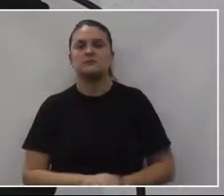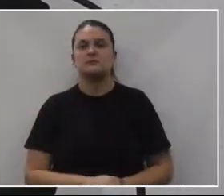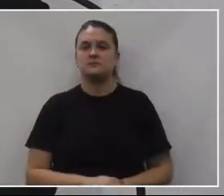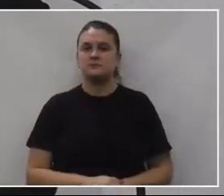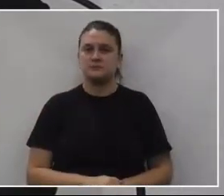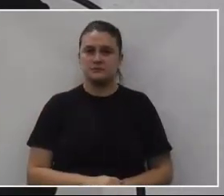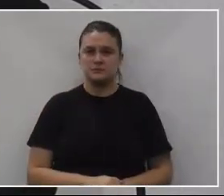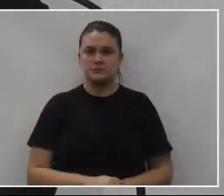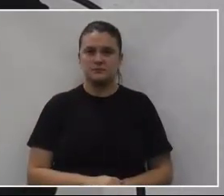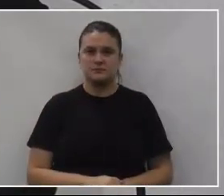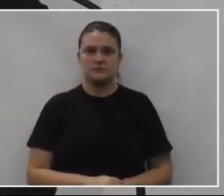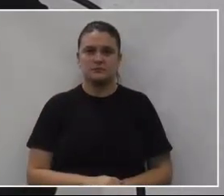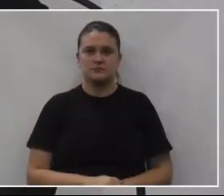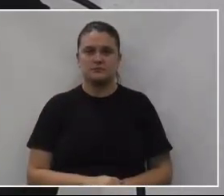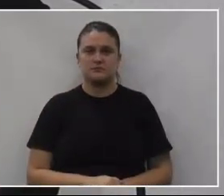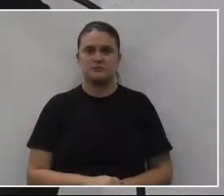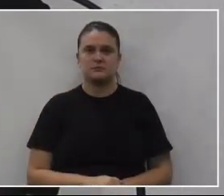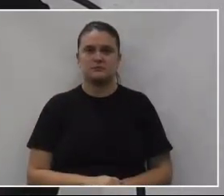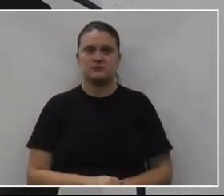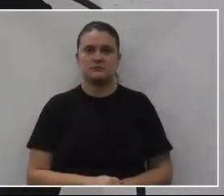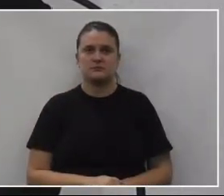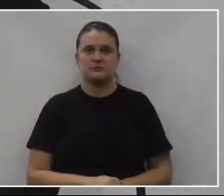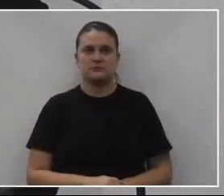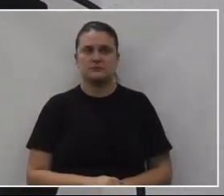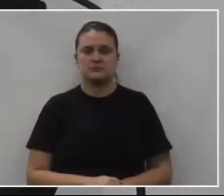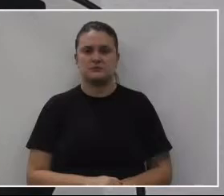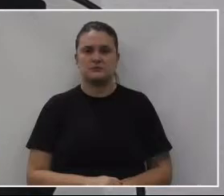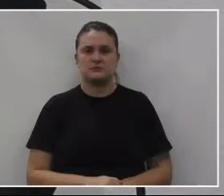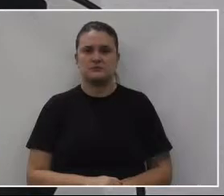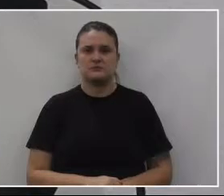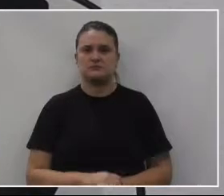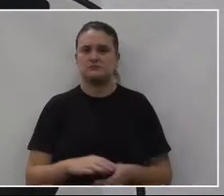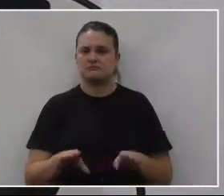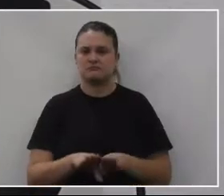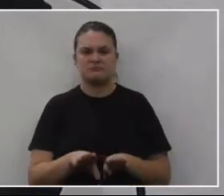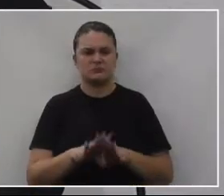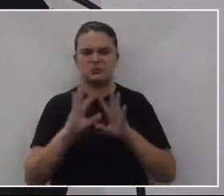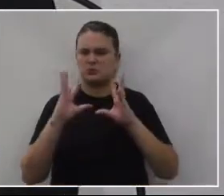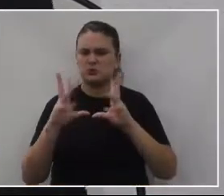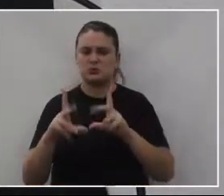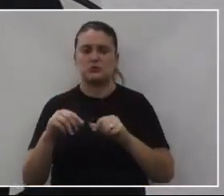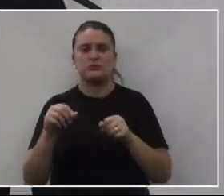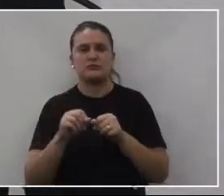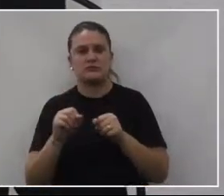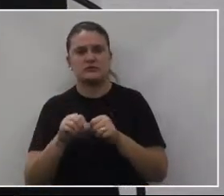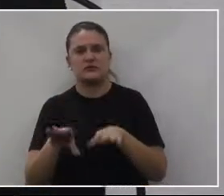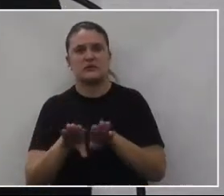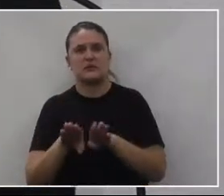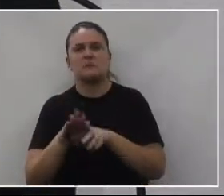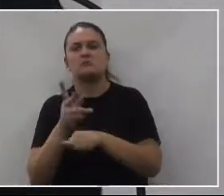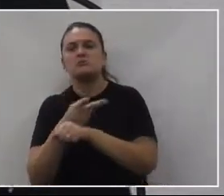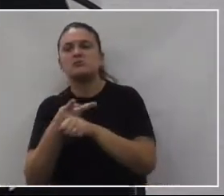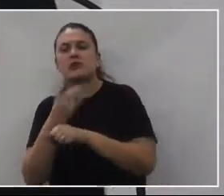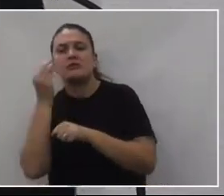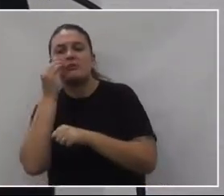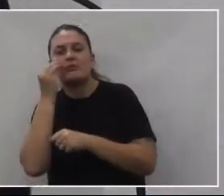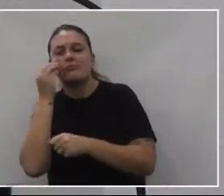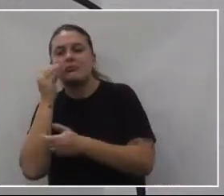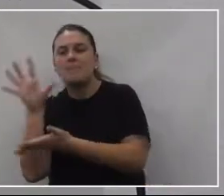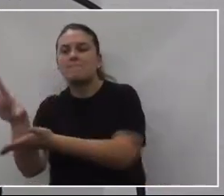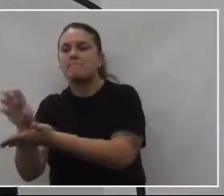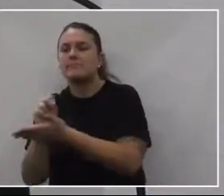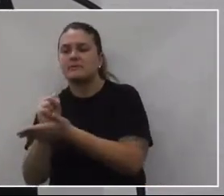Outras questões ali que foram levadas ou totalmente estragadas, micro-ondas, enfim. Vamos fazer também uma busca para que possamos, acima de